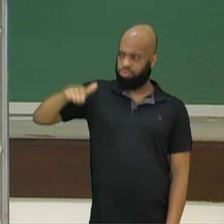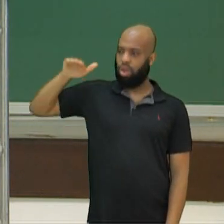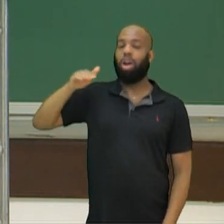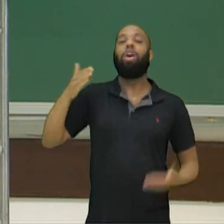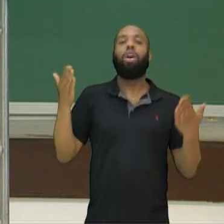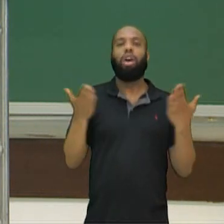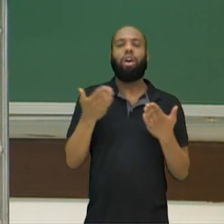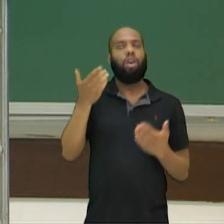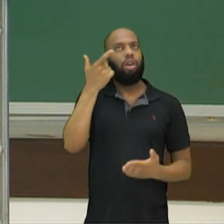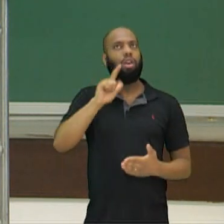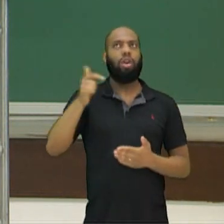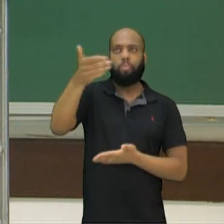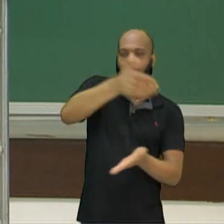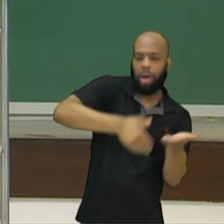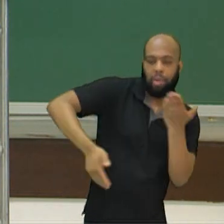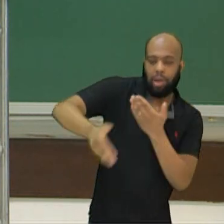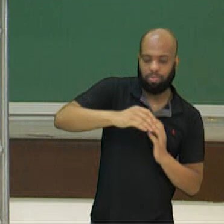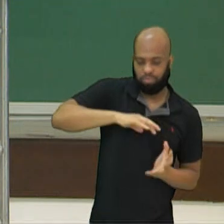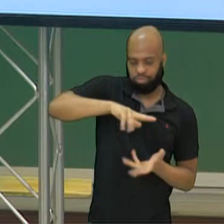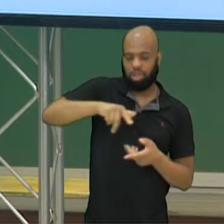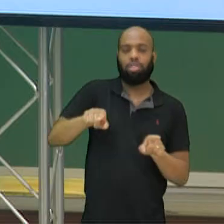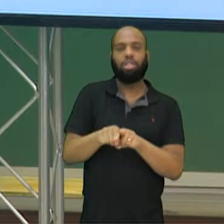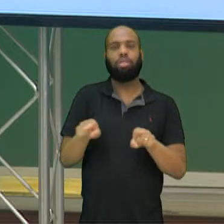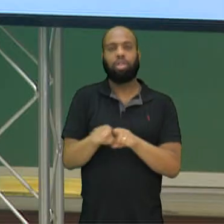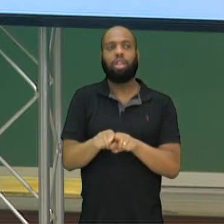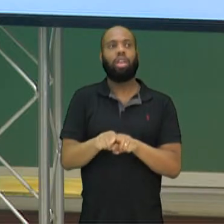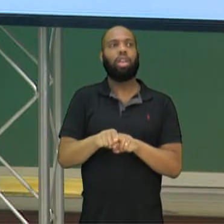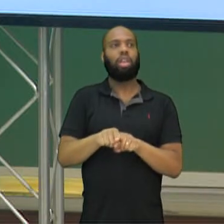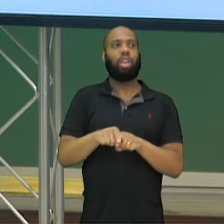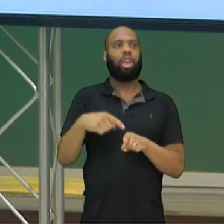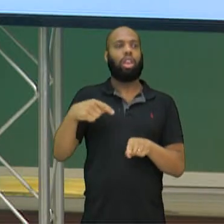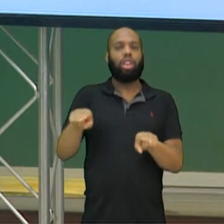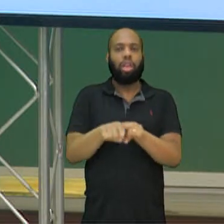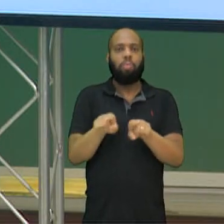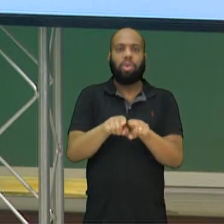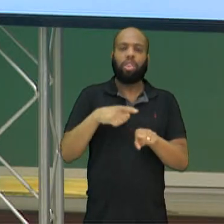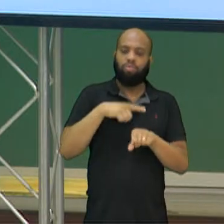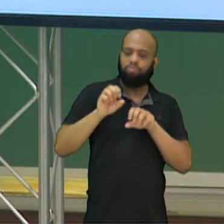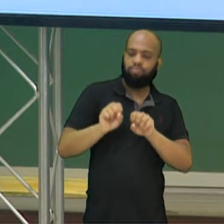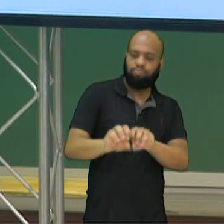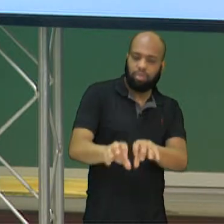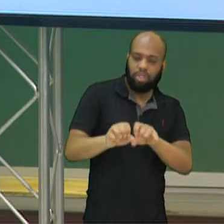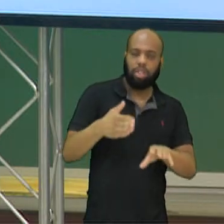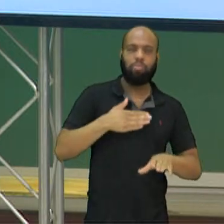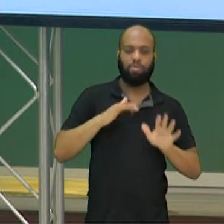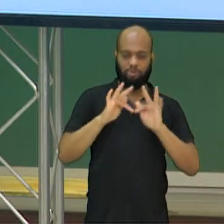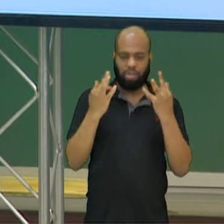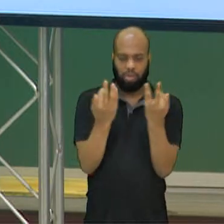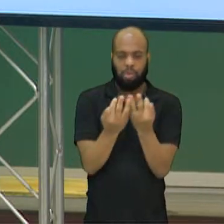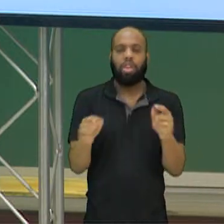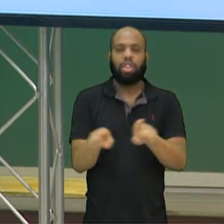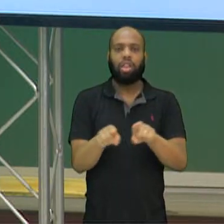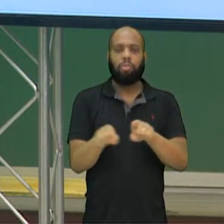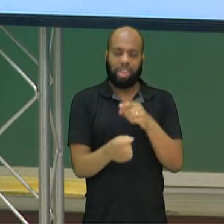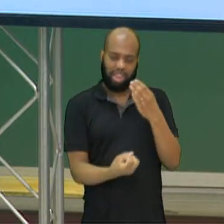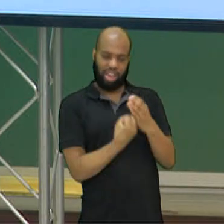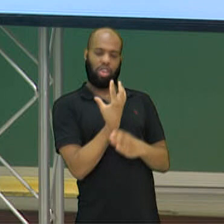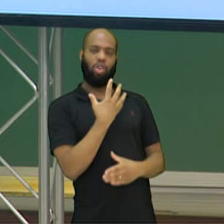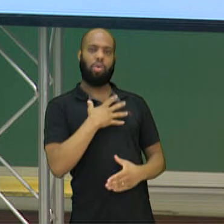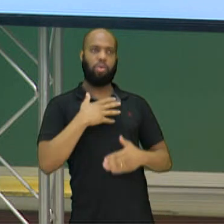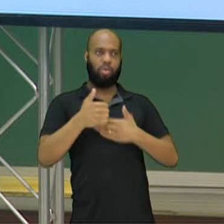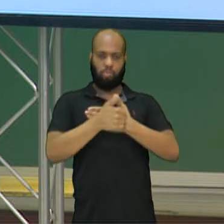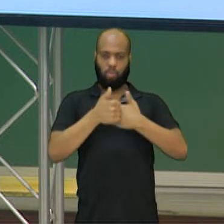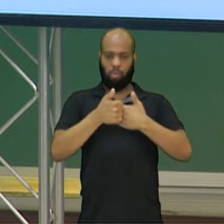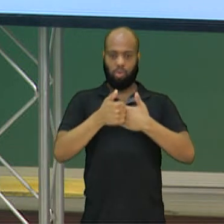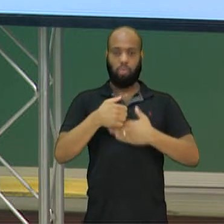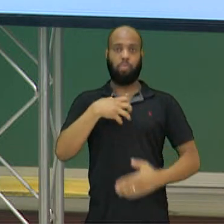conhecimentos aprendidos eu interagi com o mundo? Eu formei a minha família, eu formei a minha consciência moral, eu formei esse meu estilão de ser